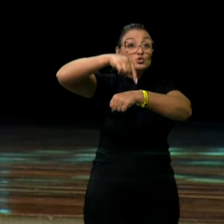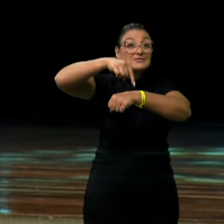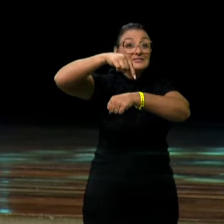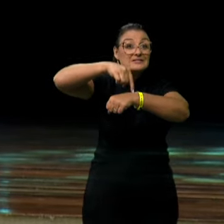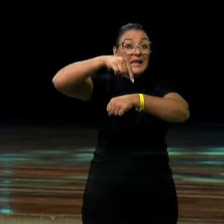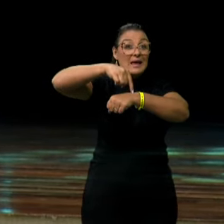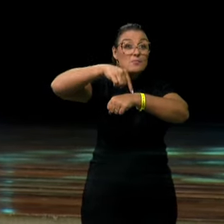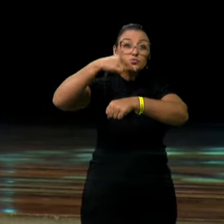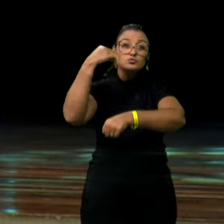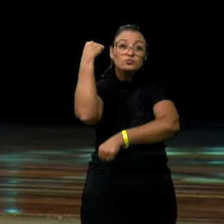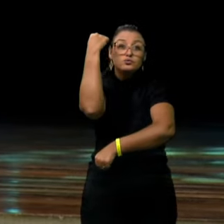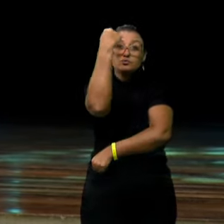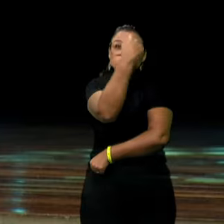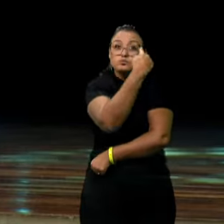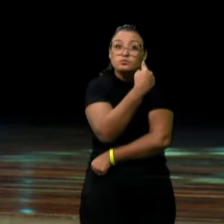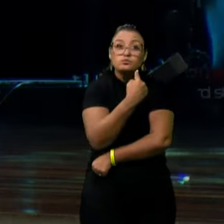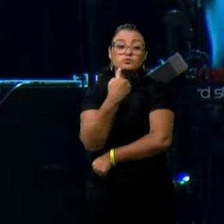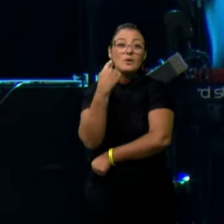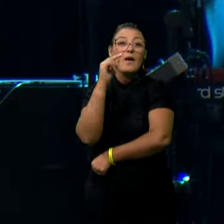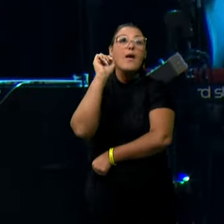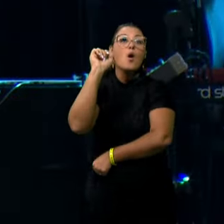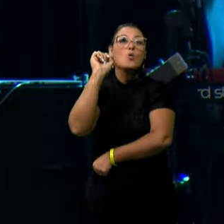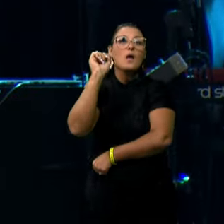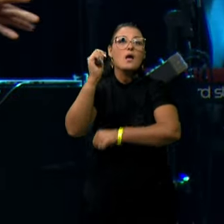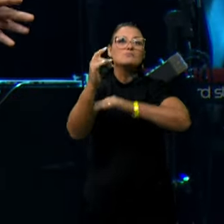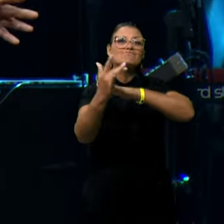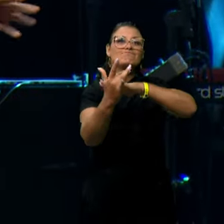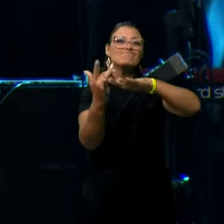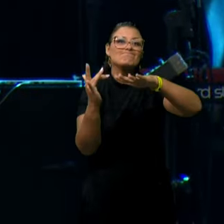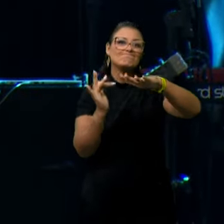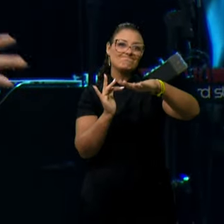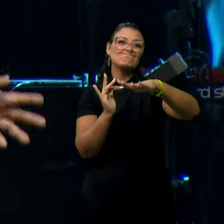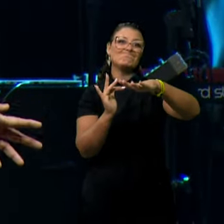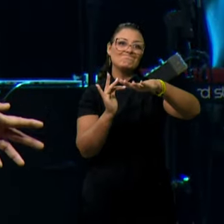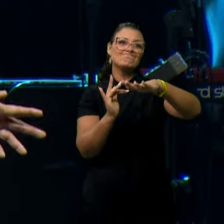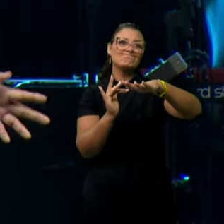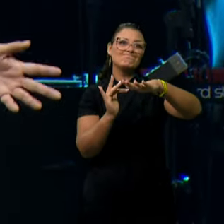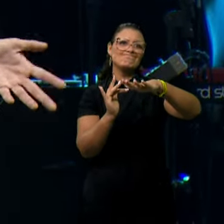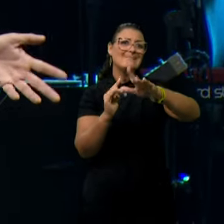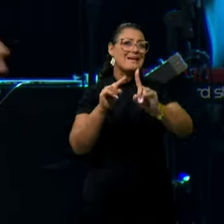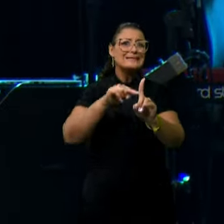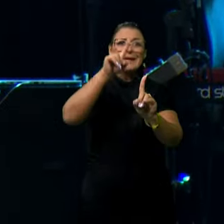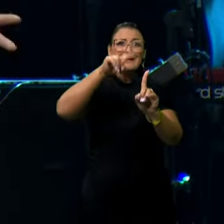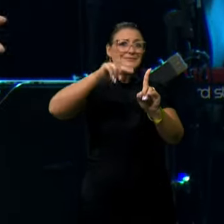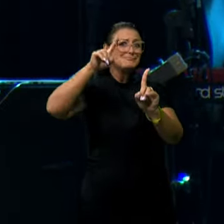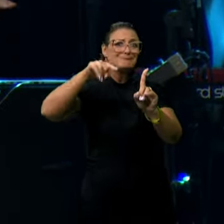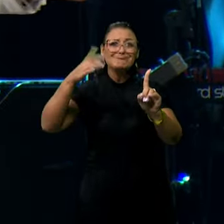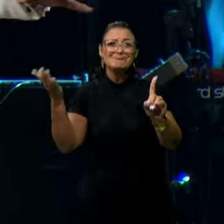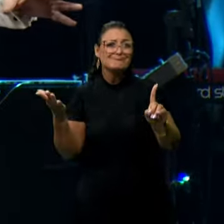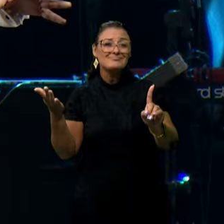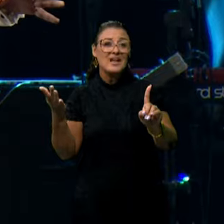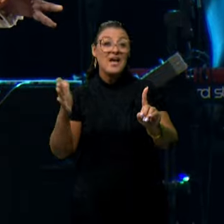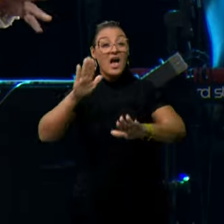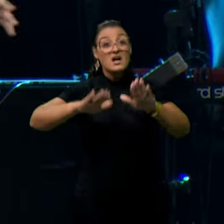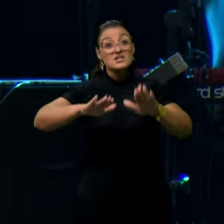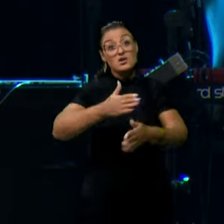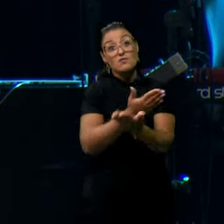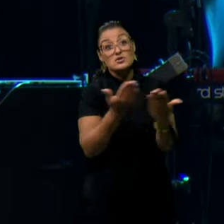diário Miria social estadística não estou talvez você não usa não